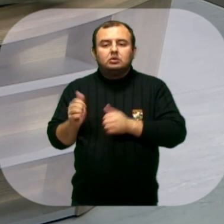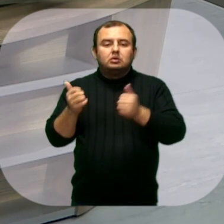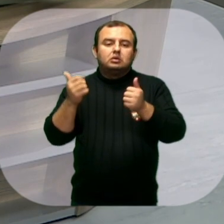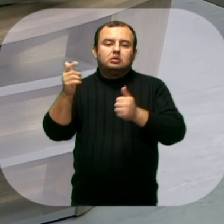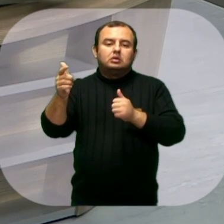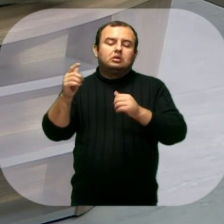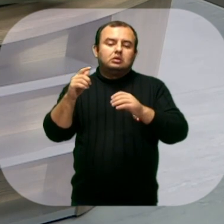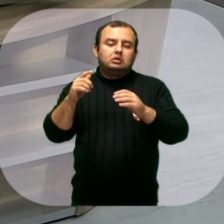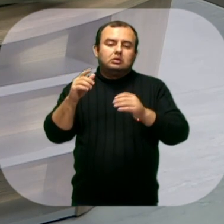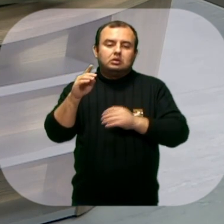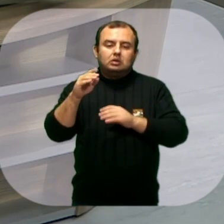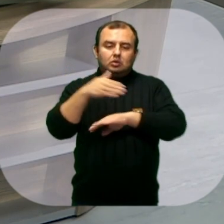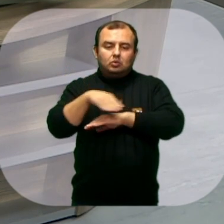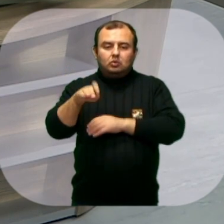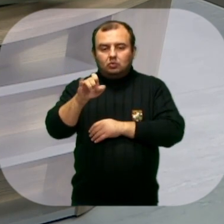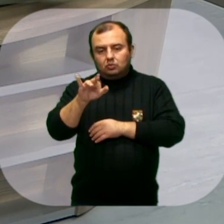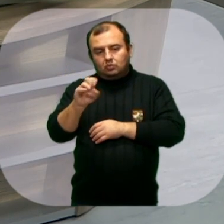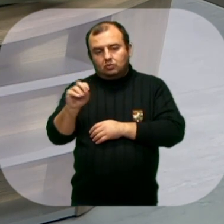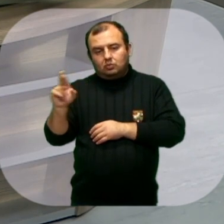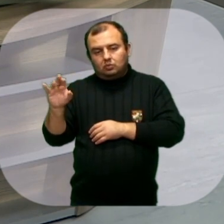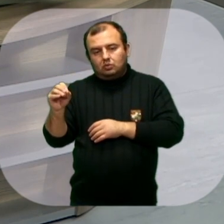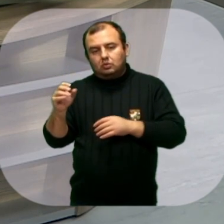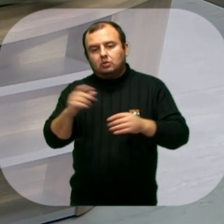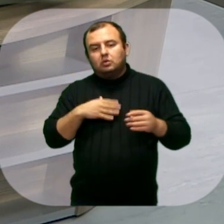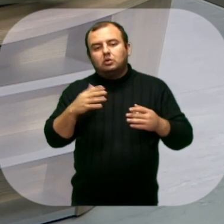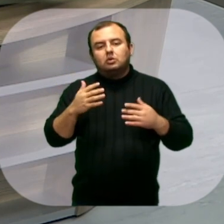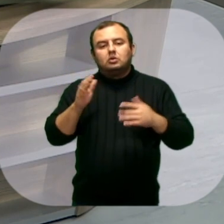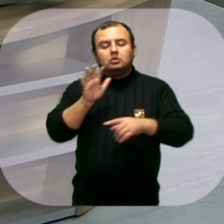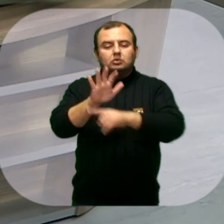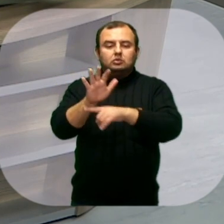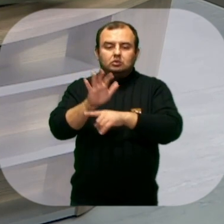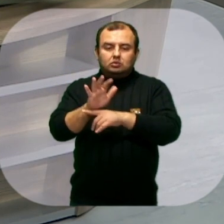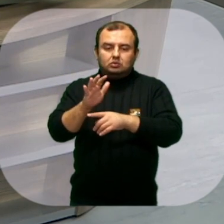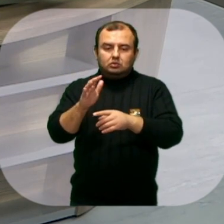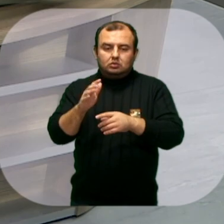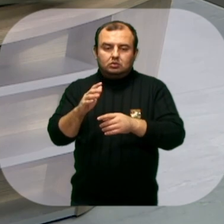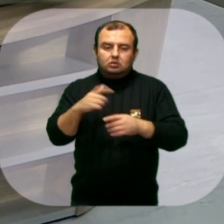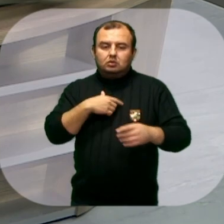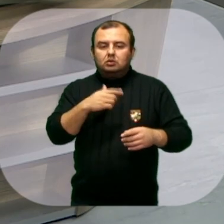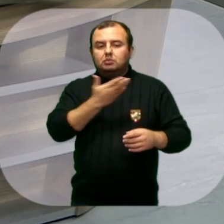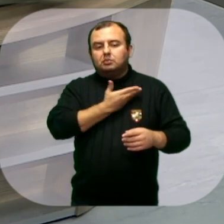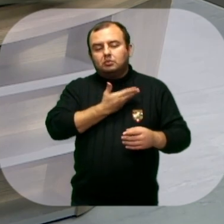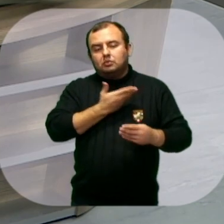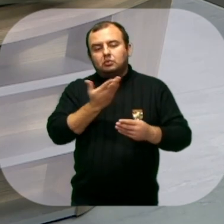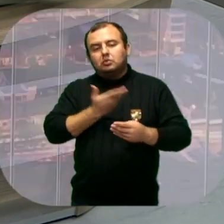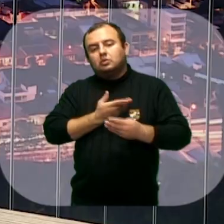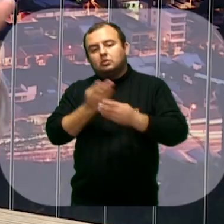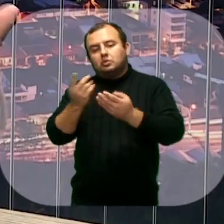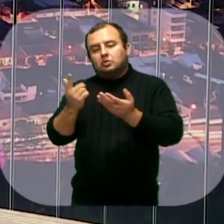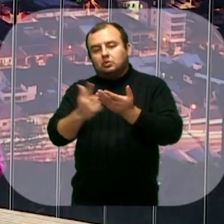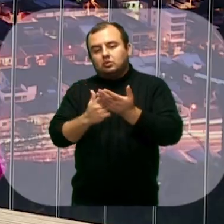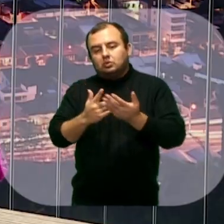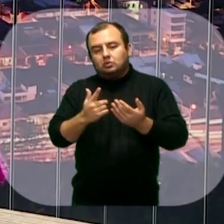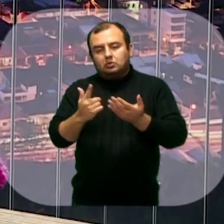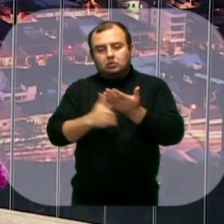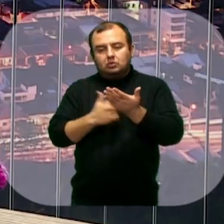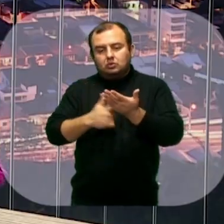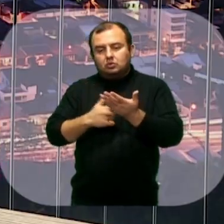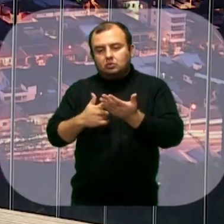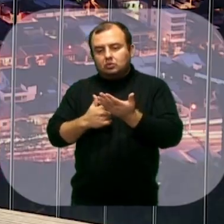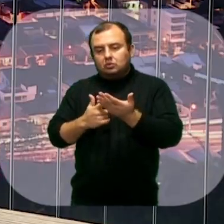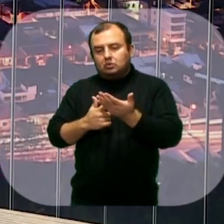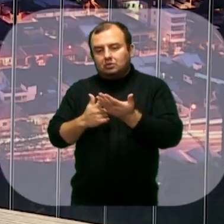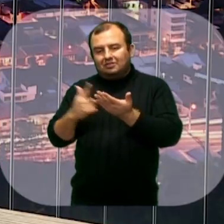Beira-Rio. Na Beira-Rio. É. Inclusive, eu dei minha contribuição ali. Eu deixei, eu e uma amiga minha fomos lá. A gente pegou 2 e